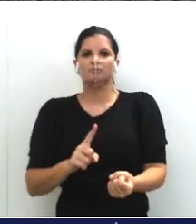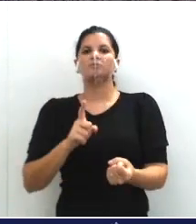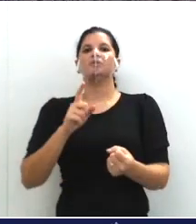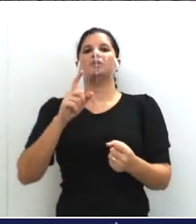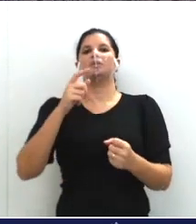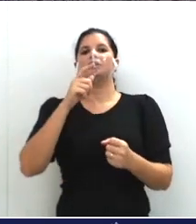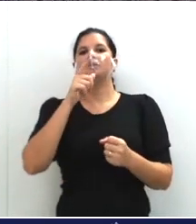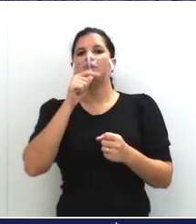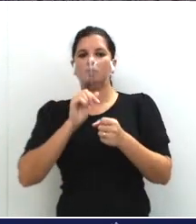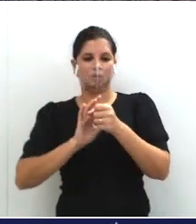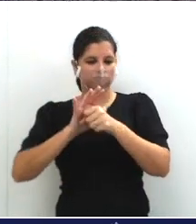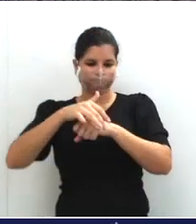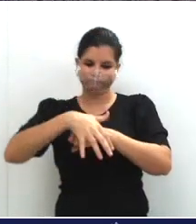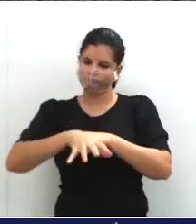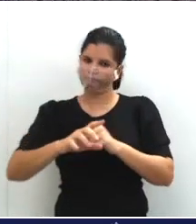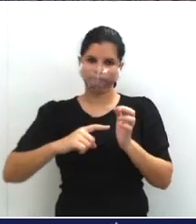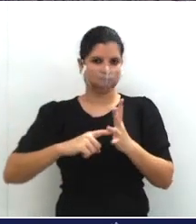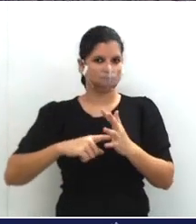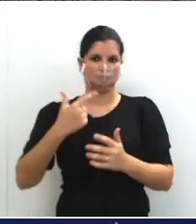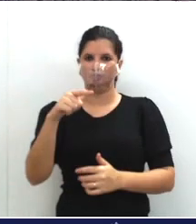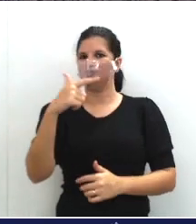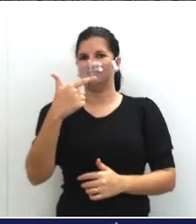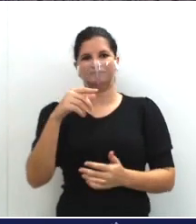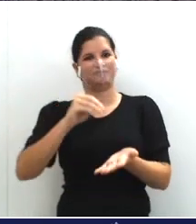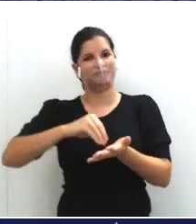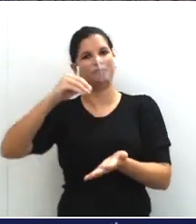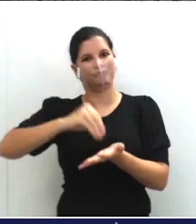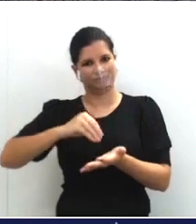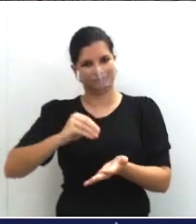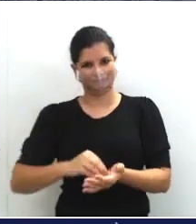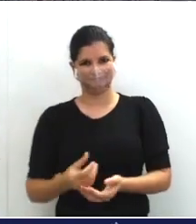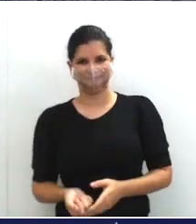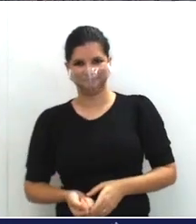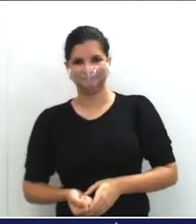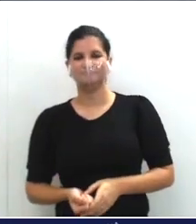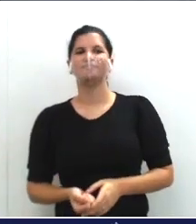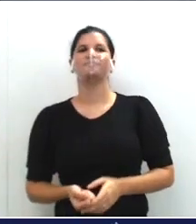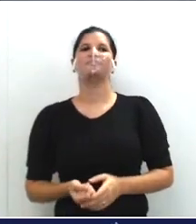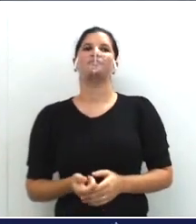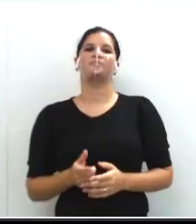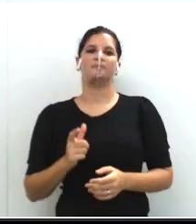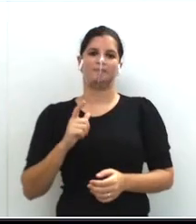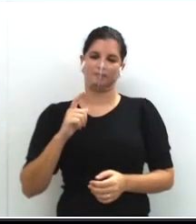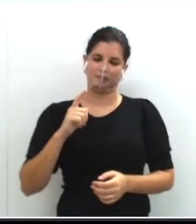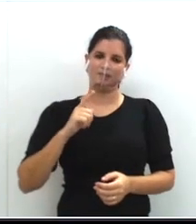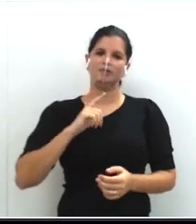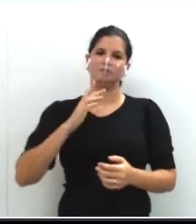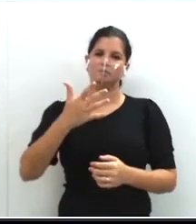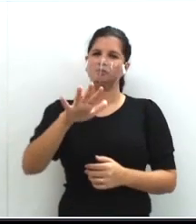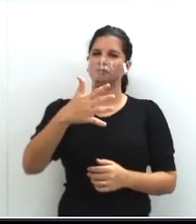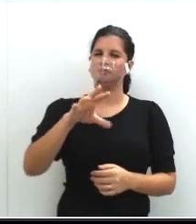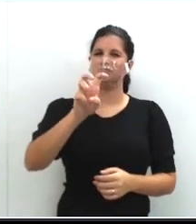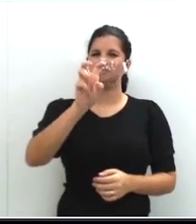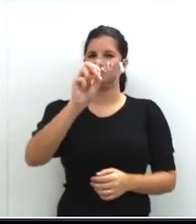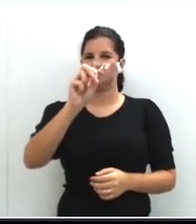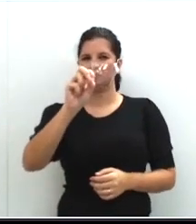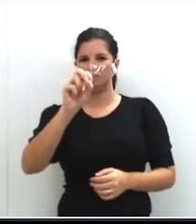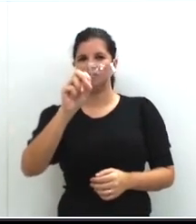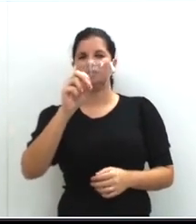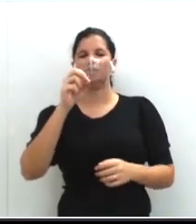quando as hidrelétricas não atendem toda a demanda do país. Então, existe aí cerca